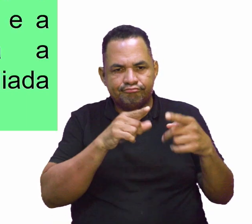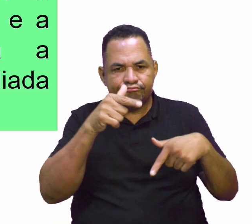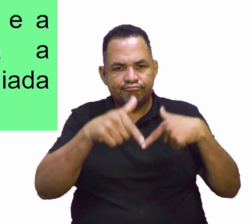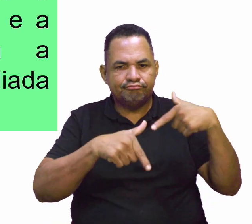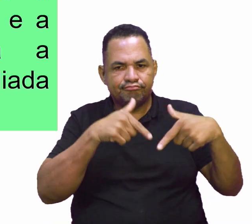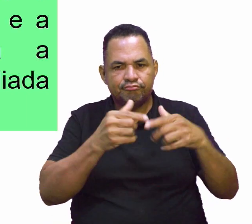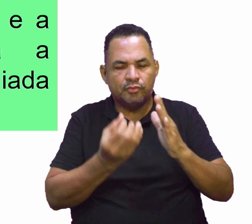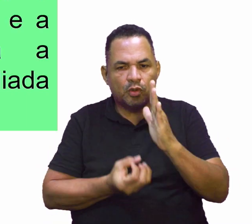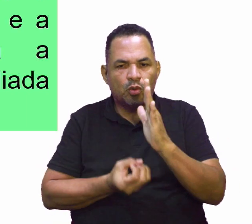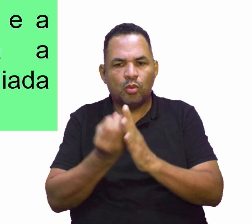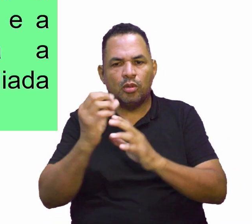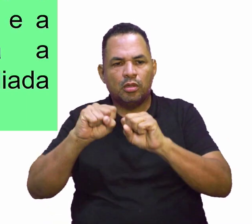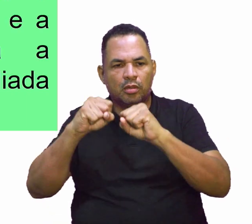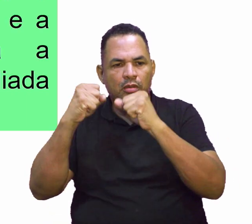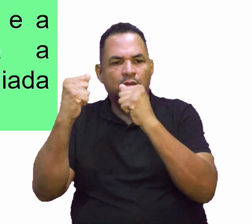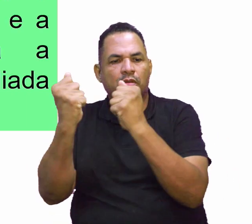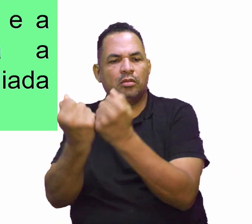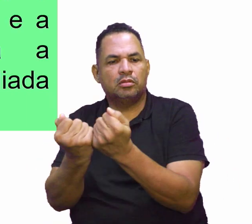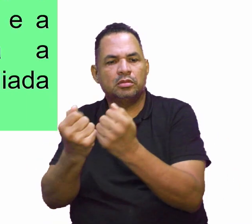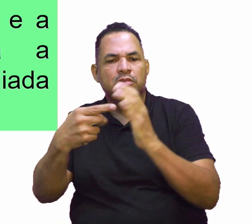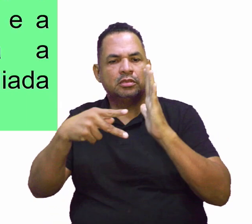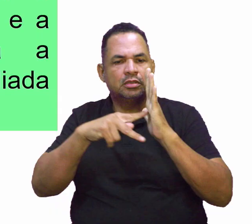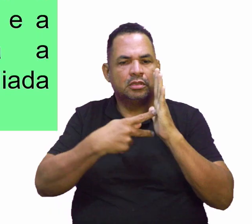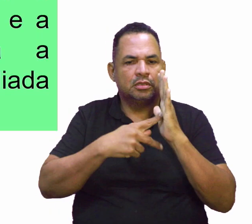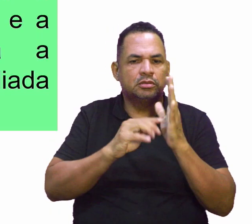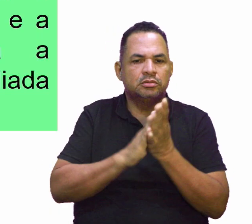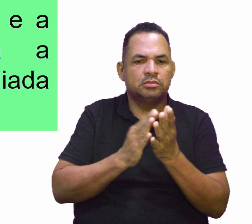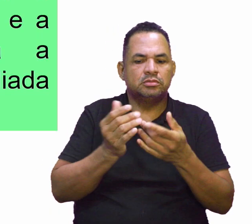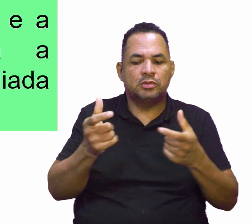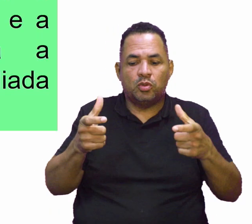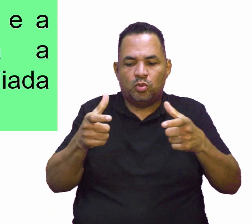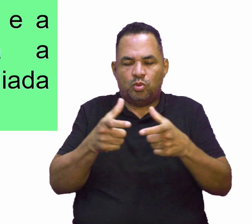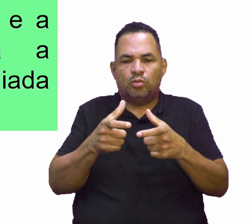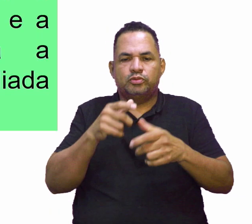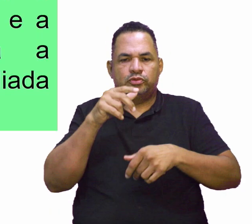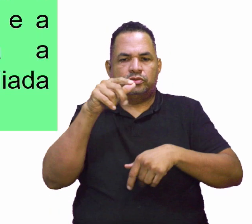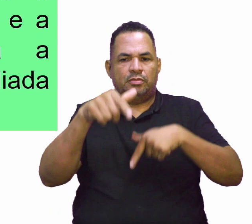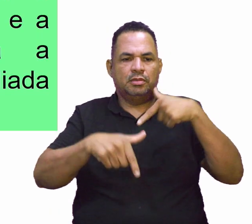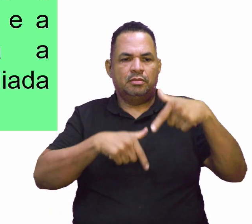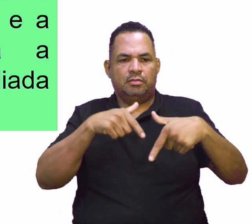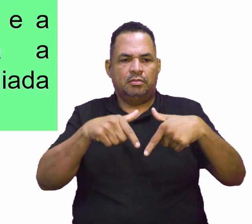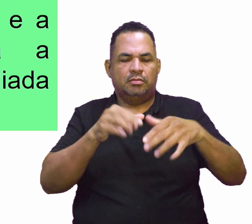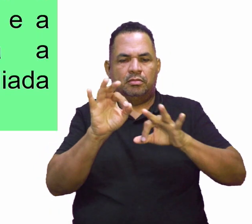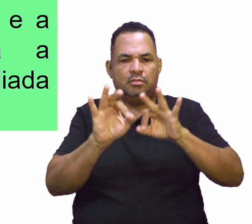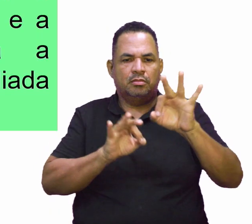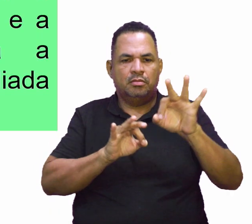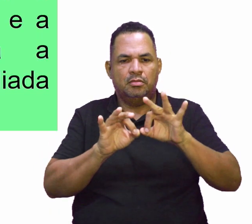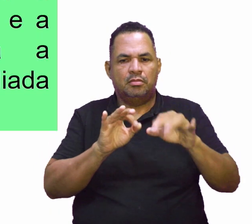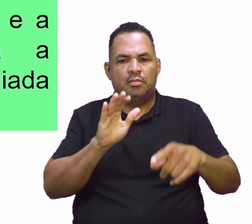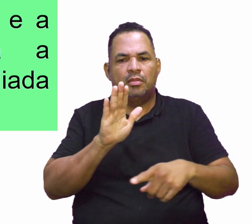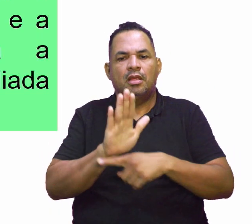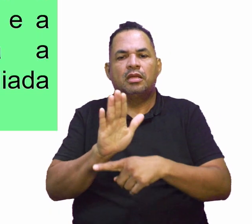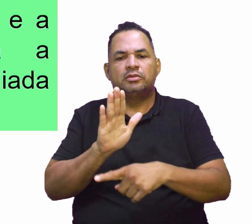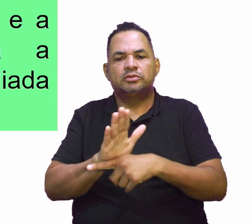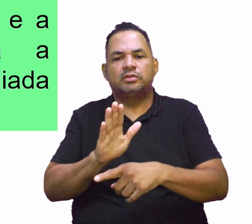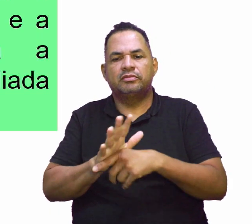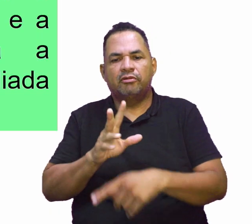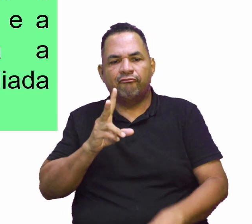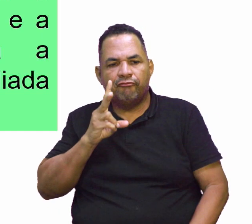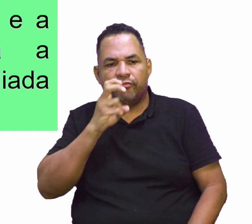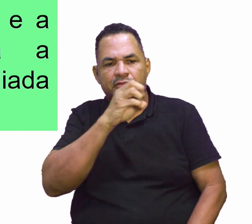criaram associações, sindicatos e ligas operárias. Essas organizações ajudaram a fortalecer